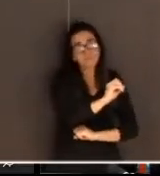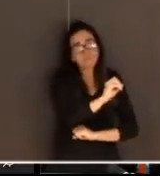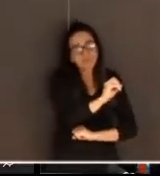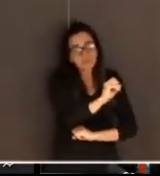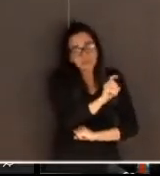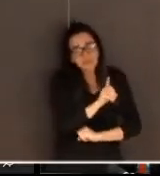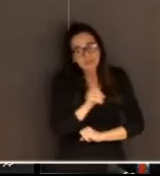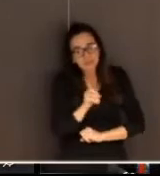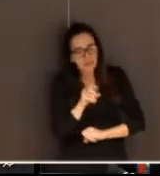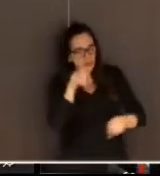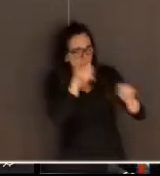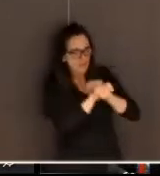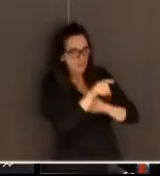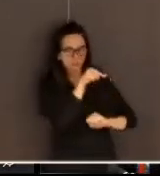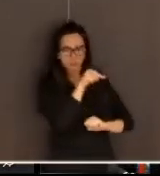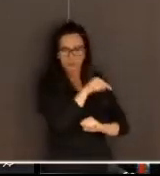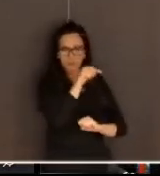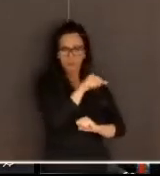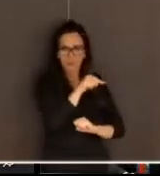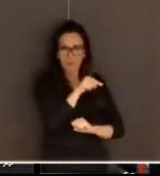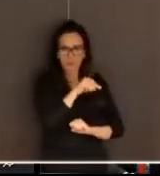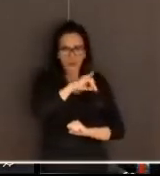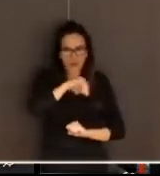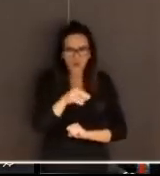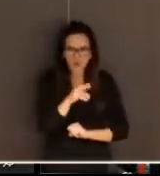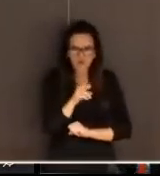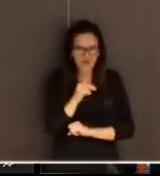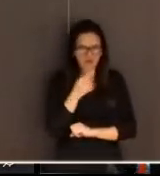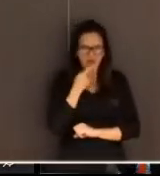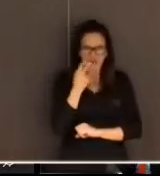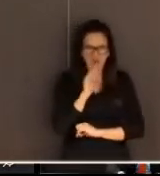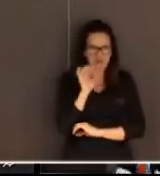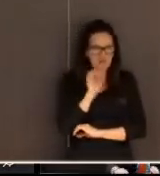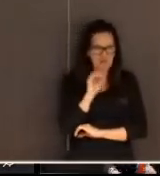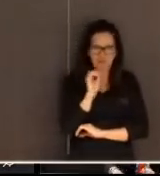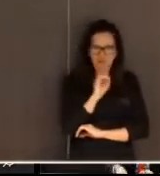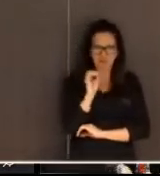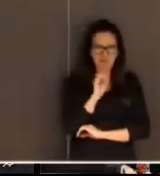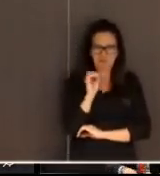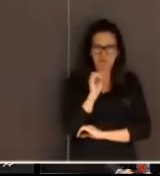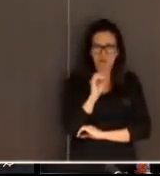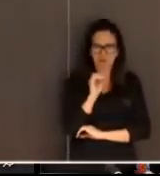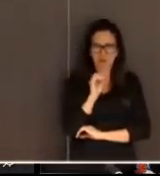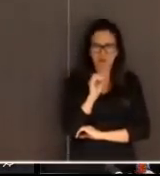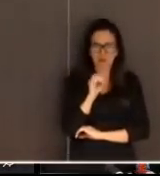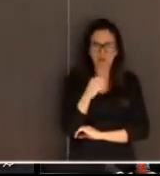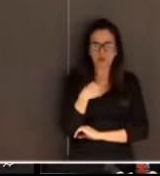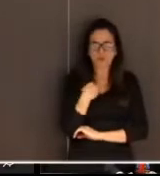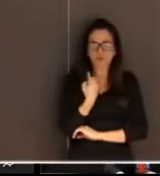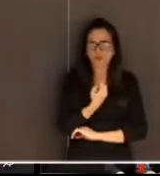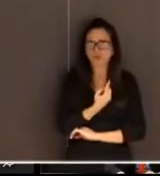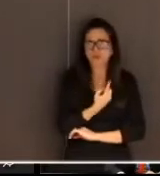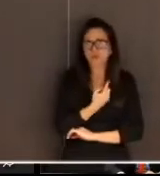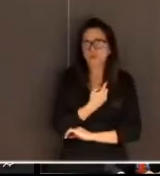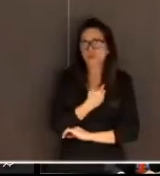matou Pedro e o jurado respondeu não, ele não matou, nós tivemos um fracasso probatório.